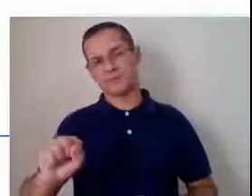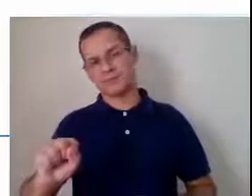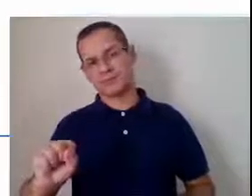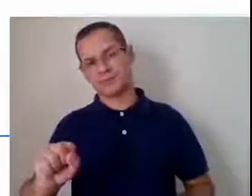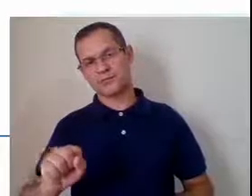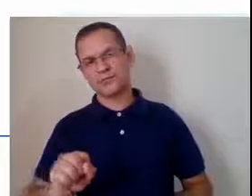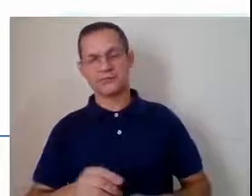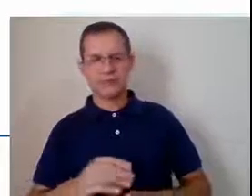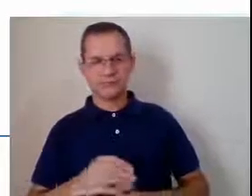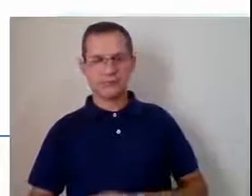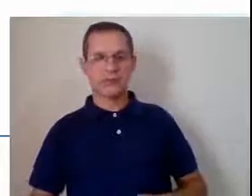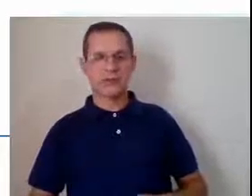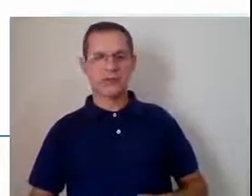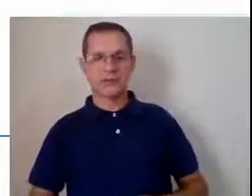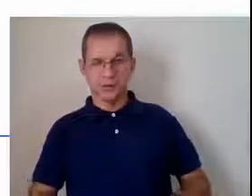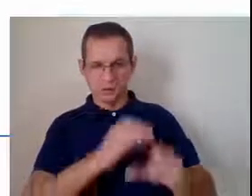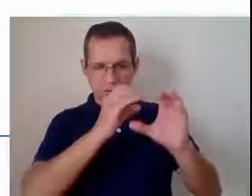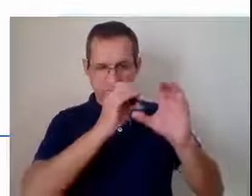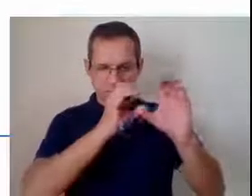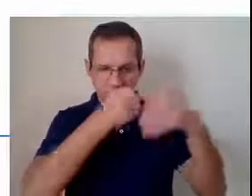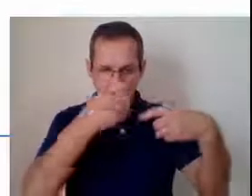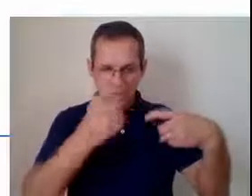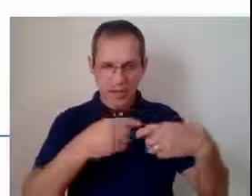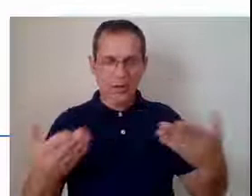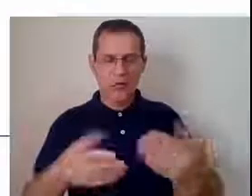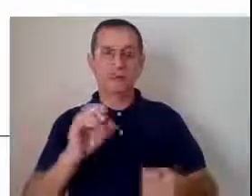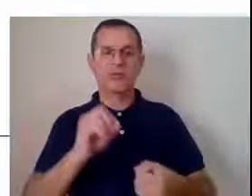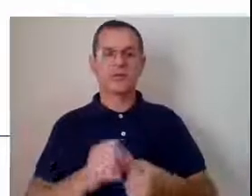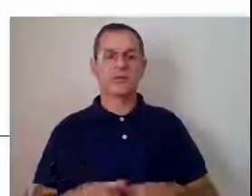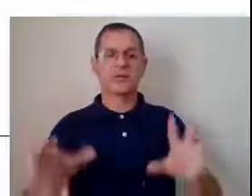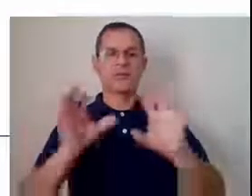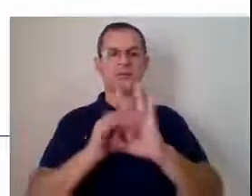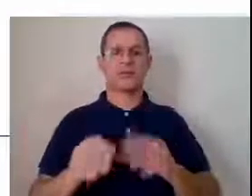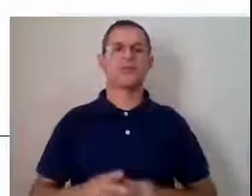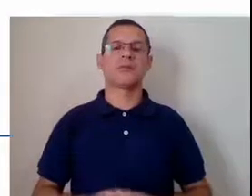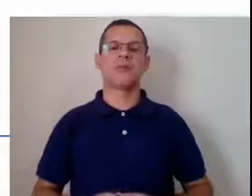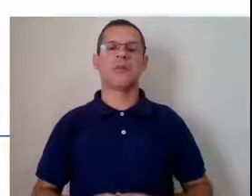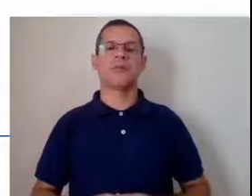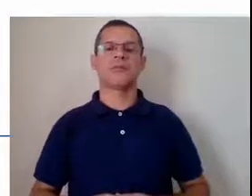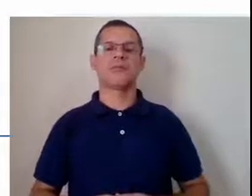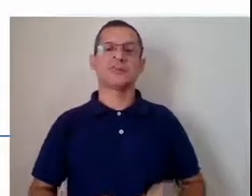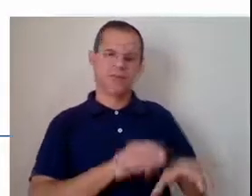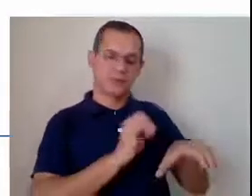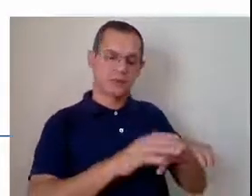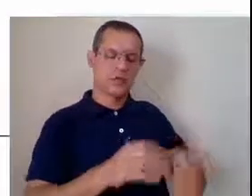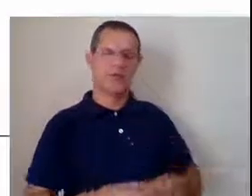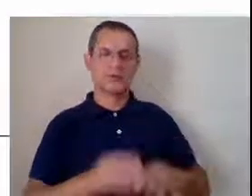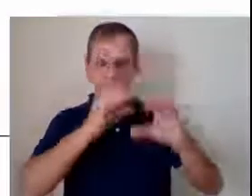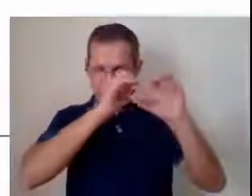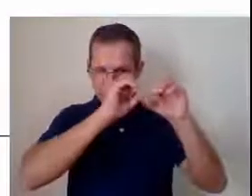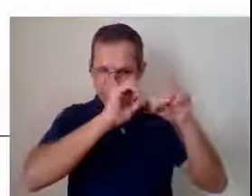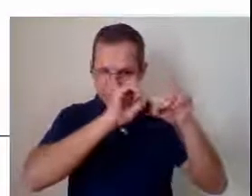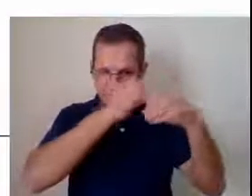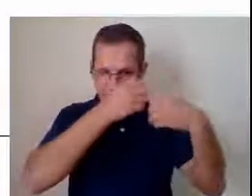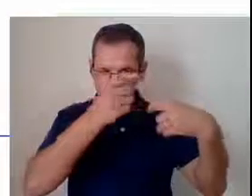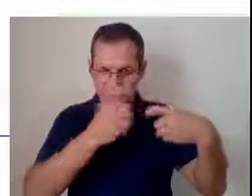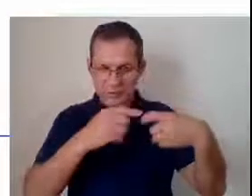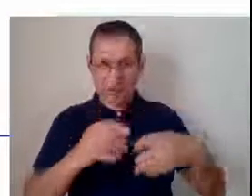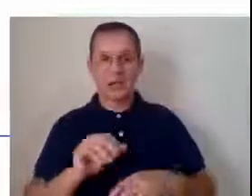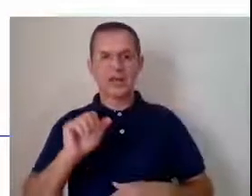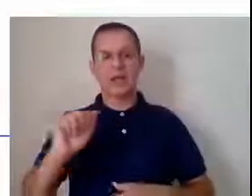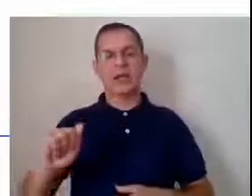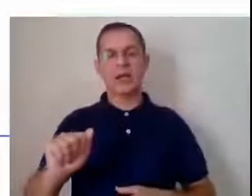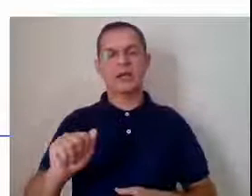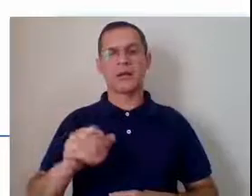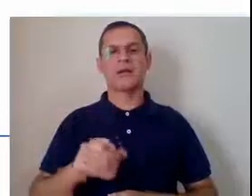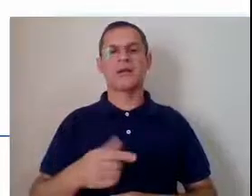as consultas, e agora eu vou fazer a associação entre o saneamento e as consultas. Então, lá no